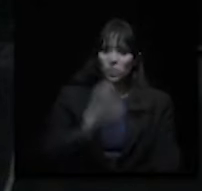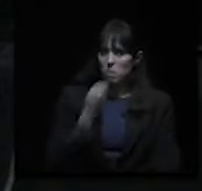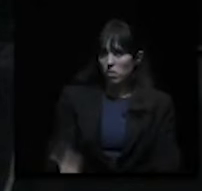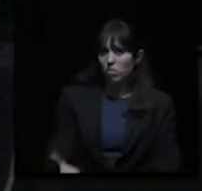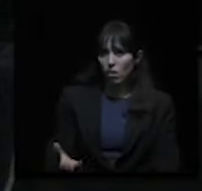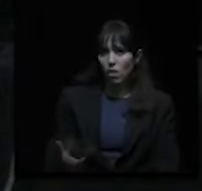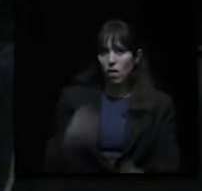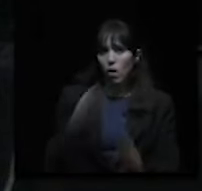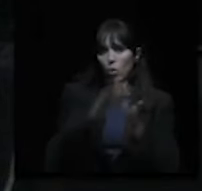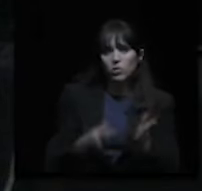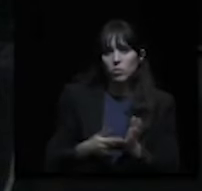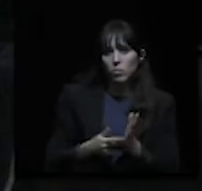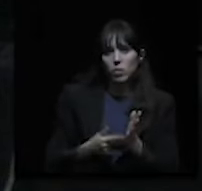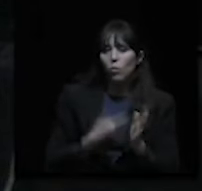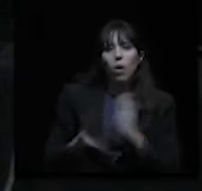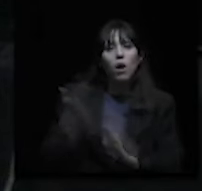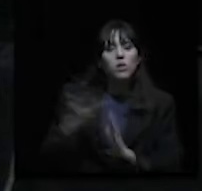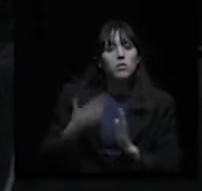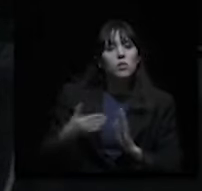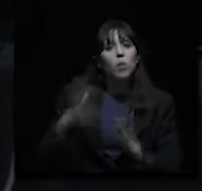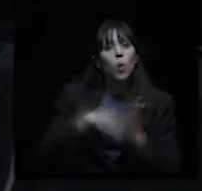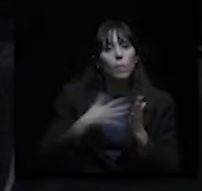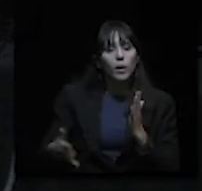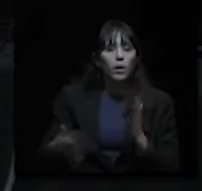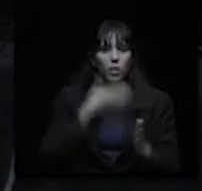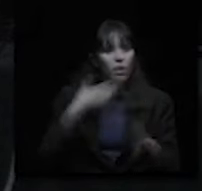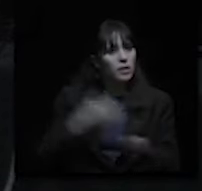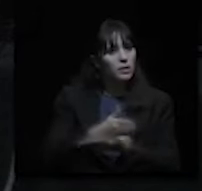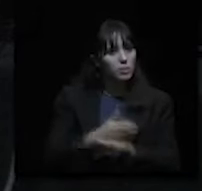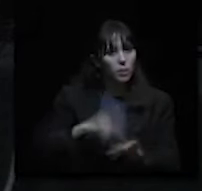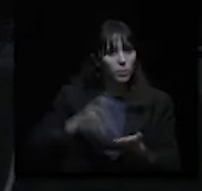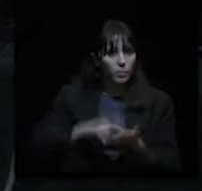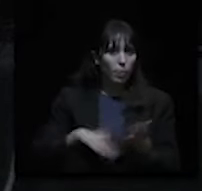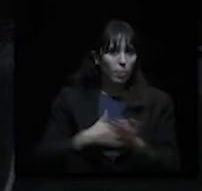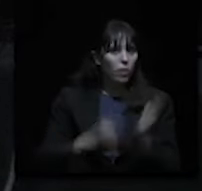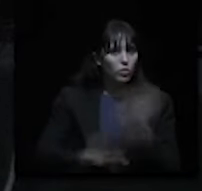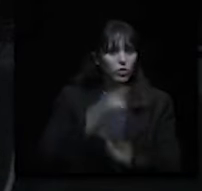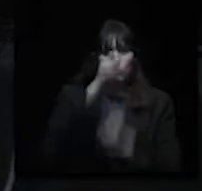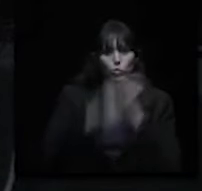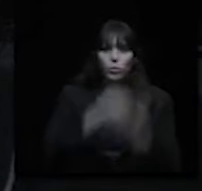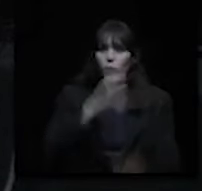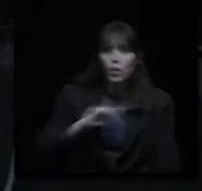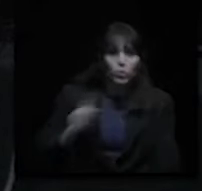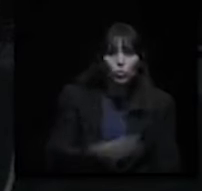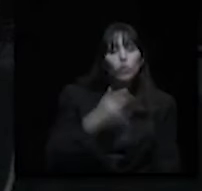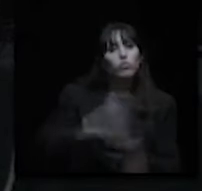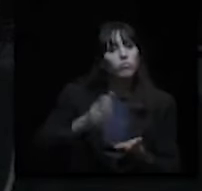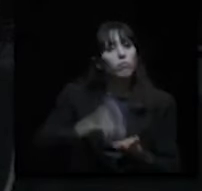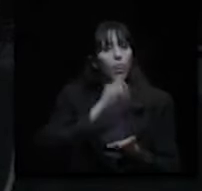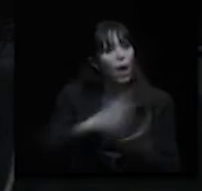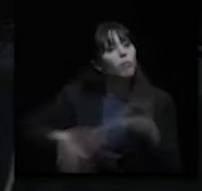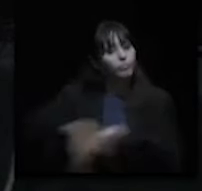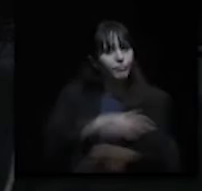neste orçamento a urgência que tem de ser dada ao plano de acessibilidade pedonal e à criação de condições para que todas as pessoas em Lisboa consigam andar